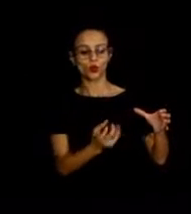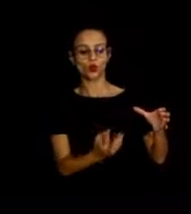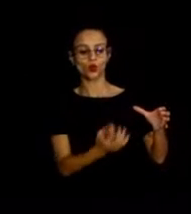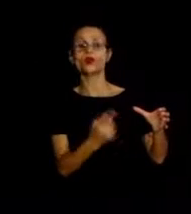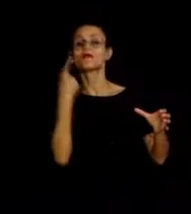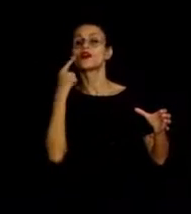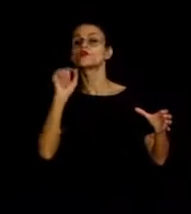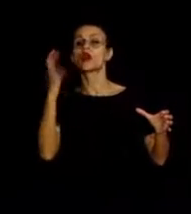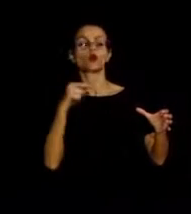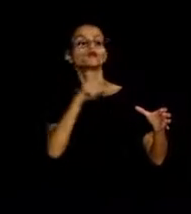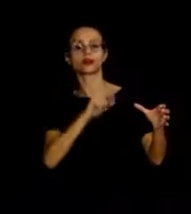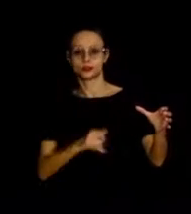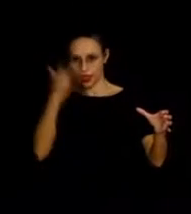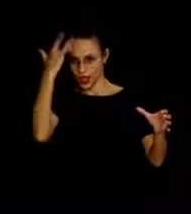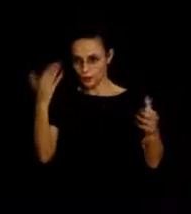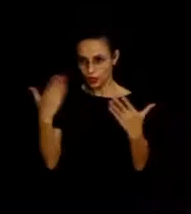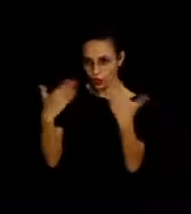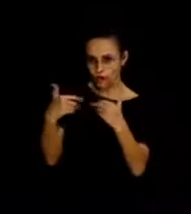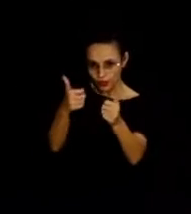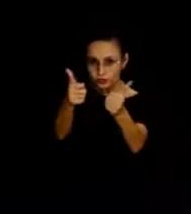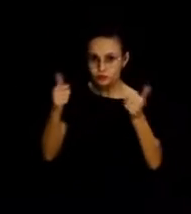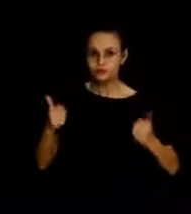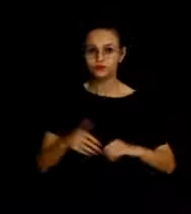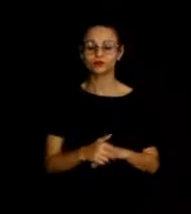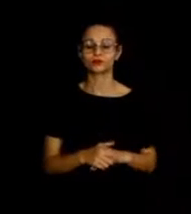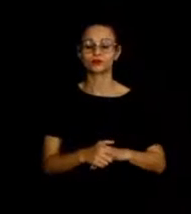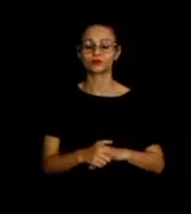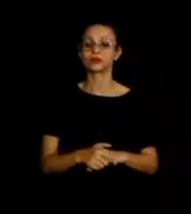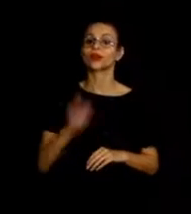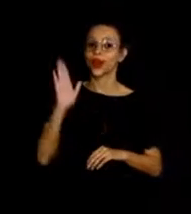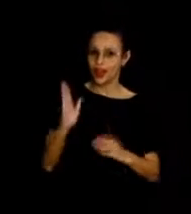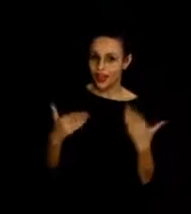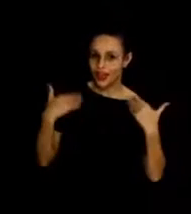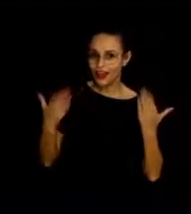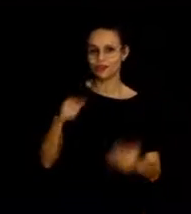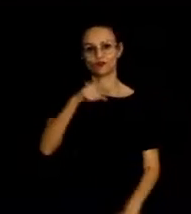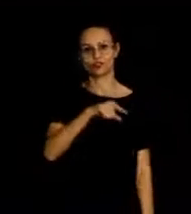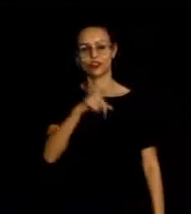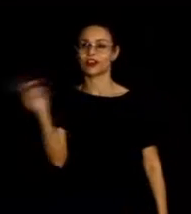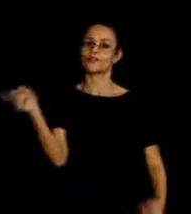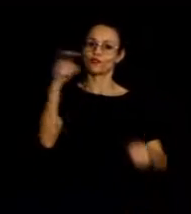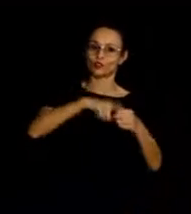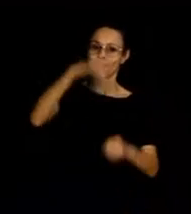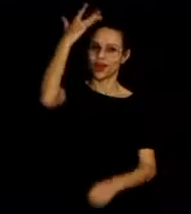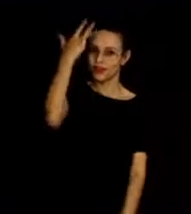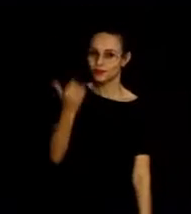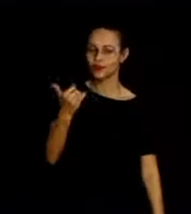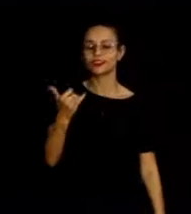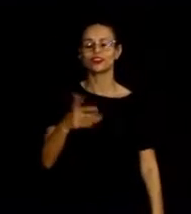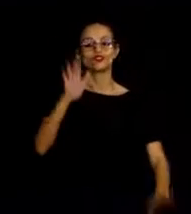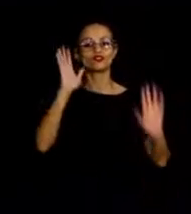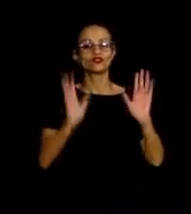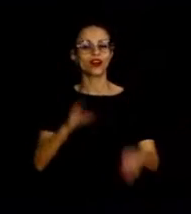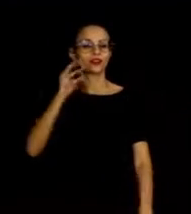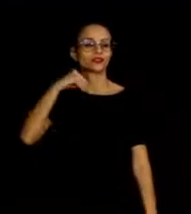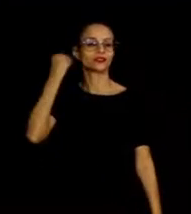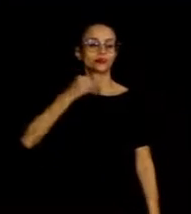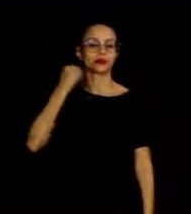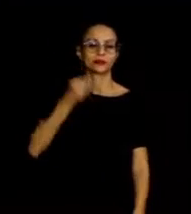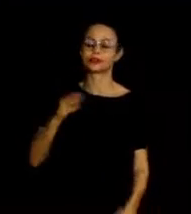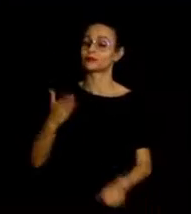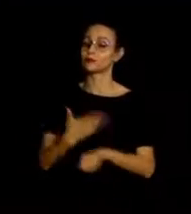e ver o que acontece com a água e amanhã a gente conversa aí você ia voltar para sala de aula com já a